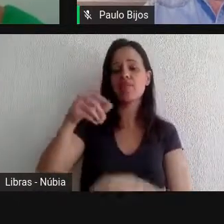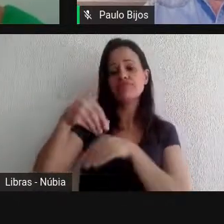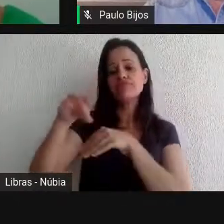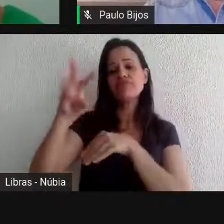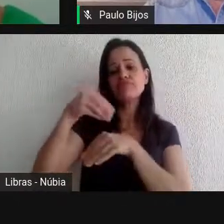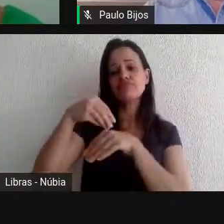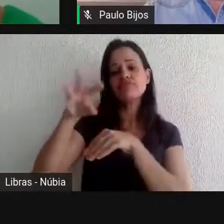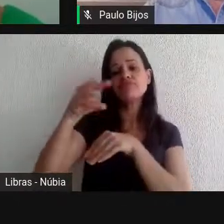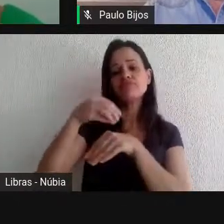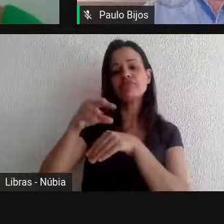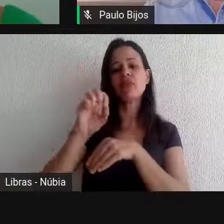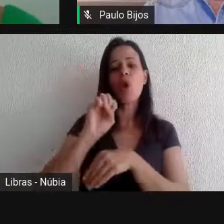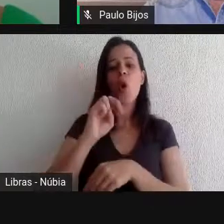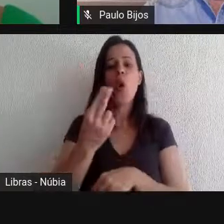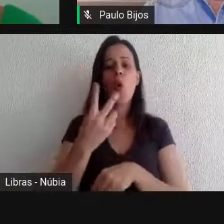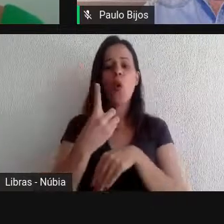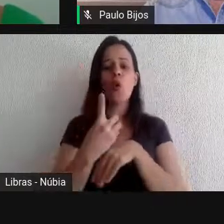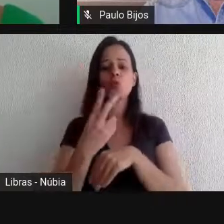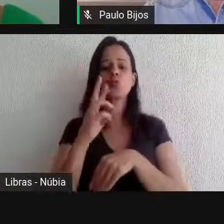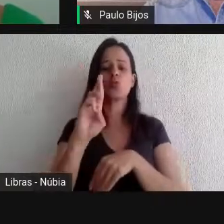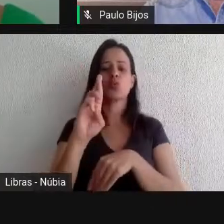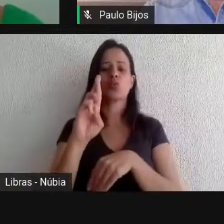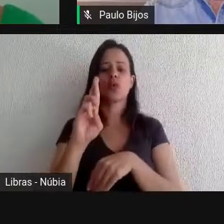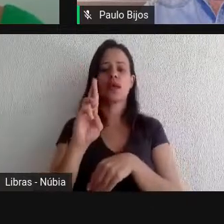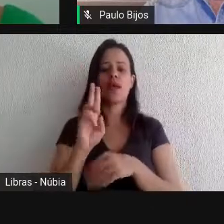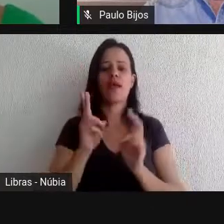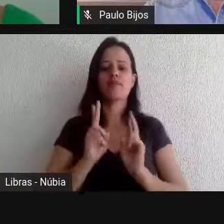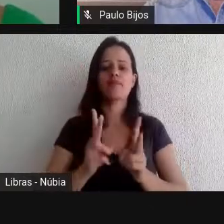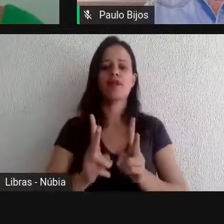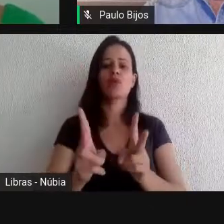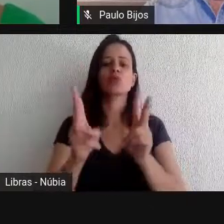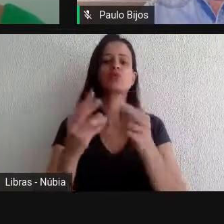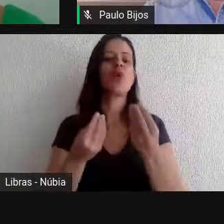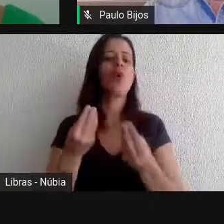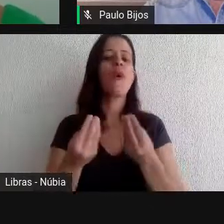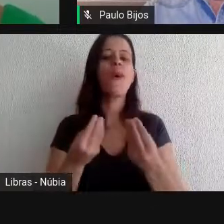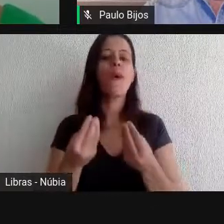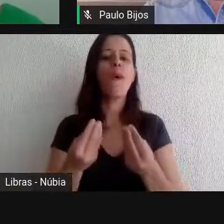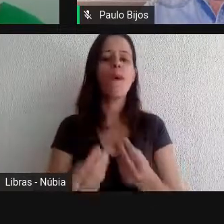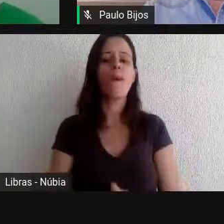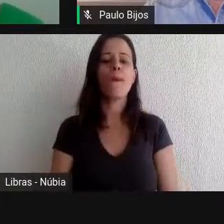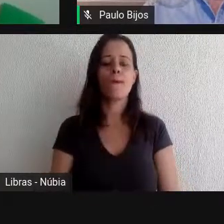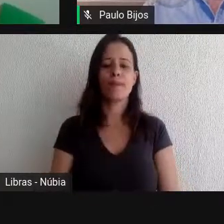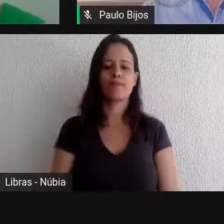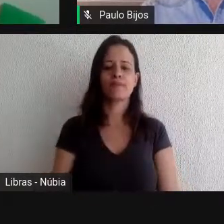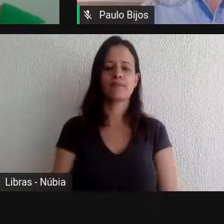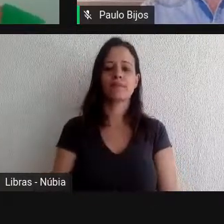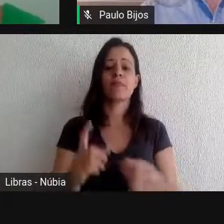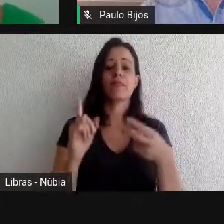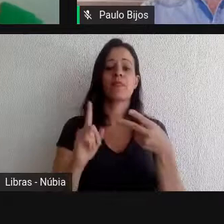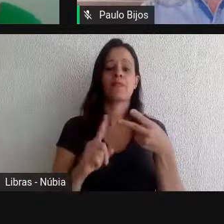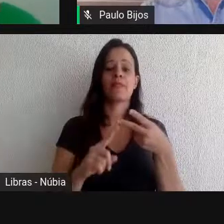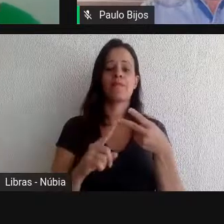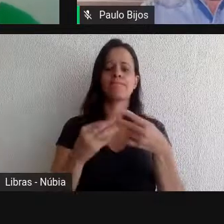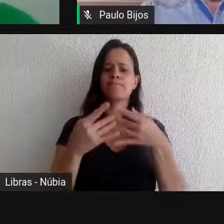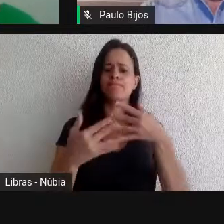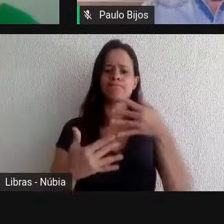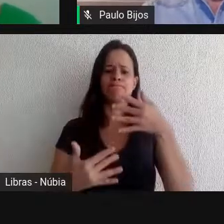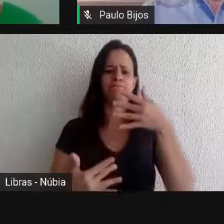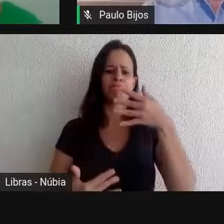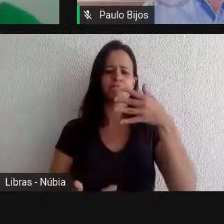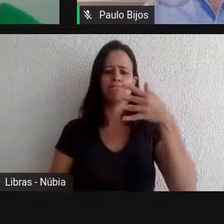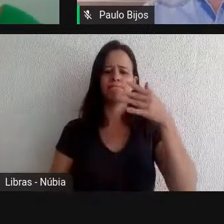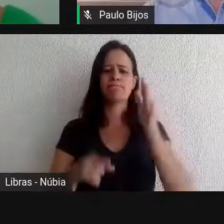um trabalho de doutorado que vocês venham a fazer? Essa seria. Depois nós temos uma série de perguntas da